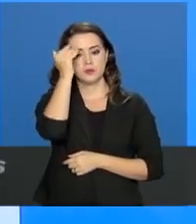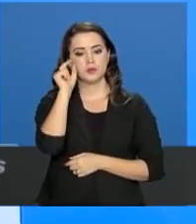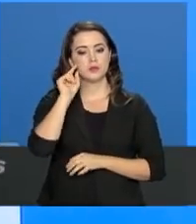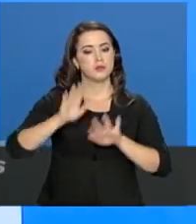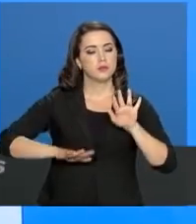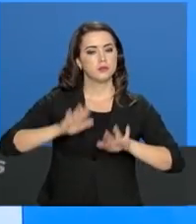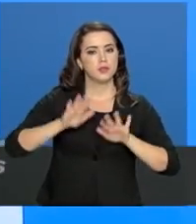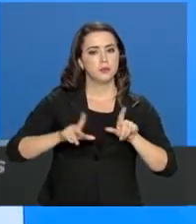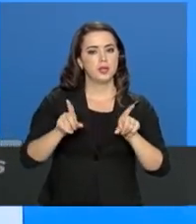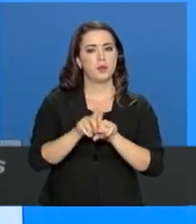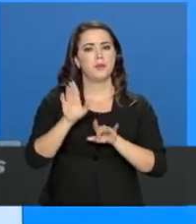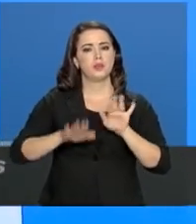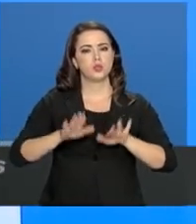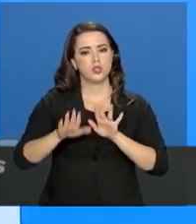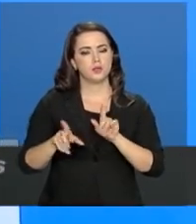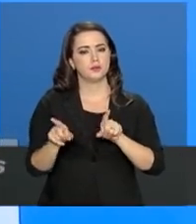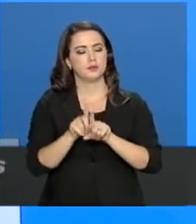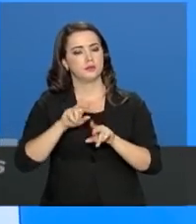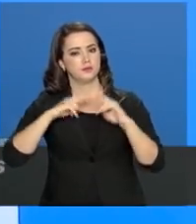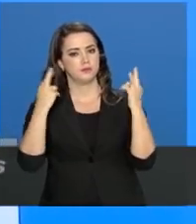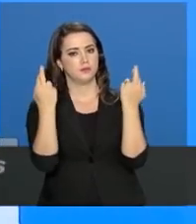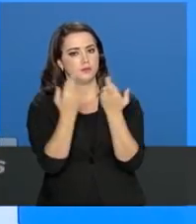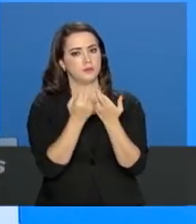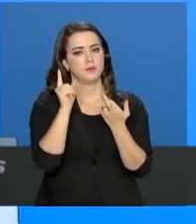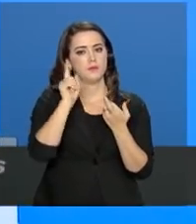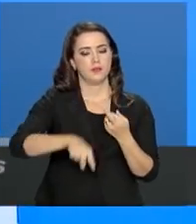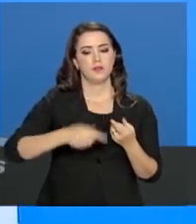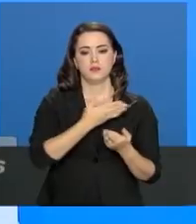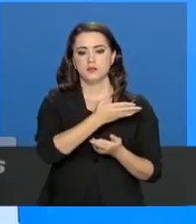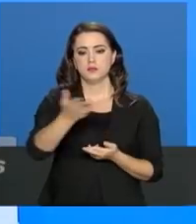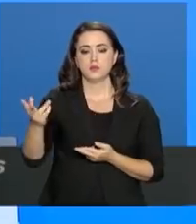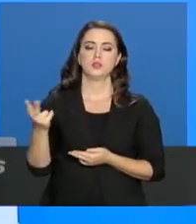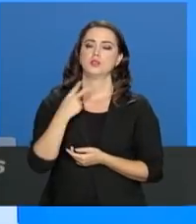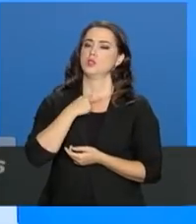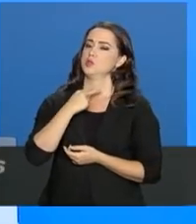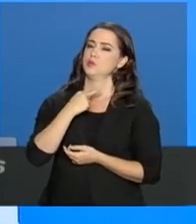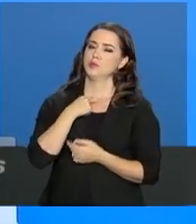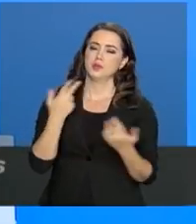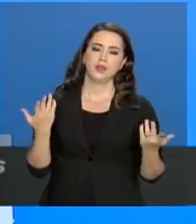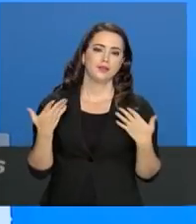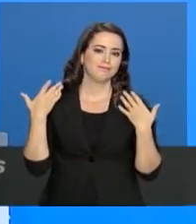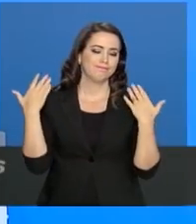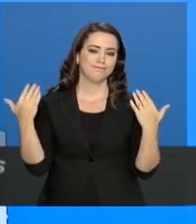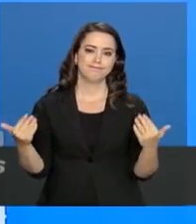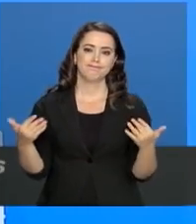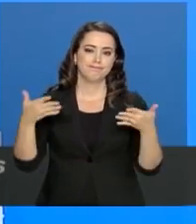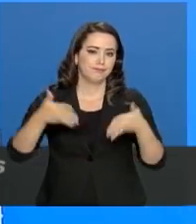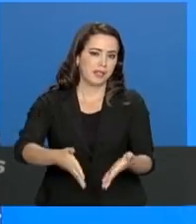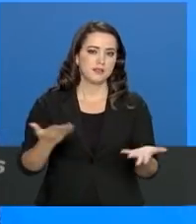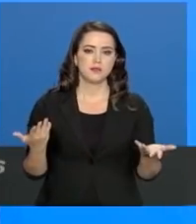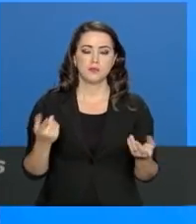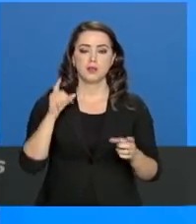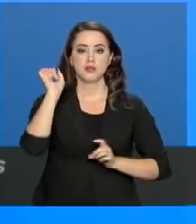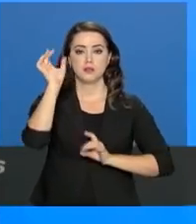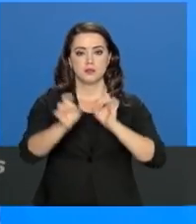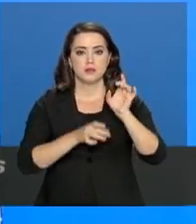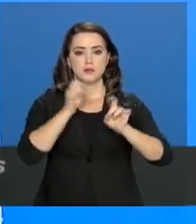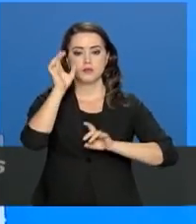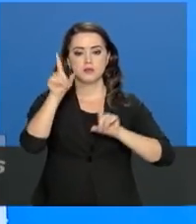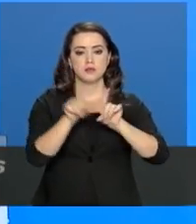algumas algumas das milhões vocês não puderam não puderam participar não é especialmente